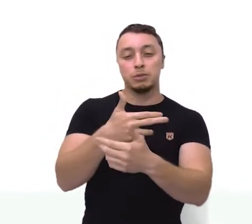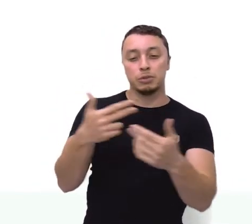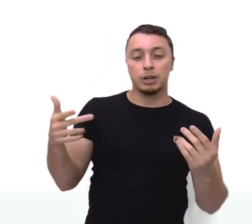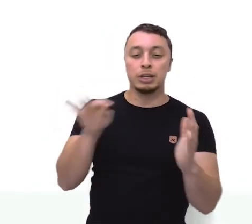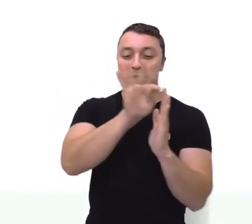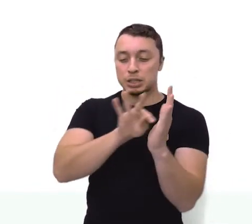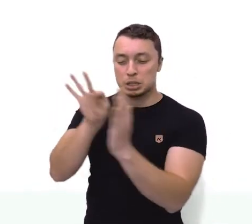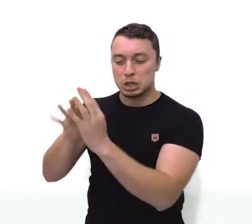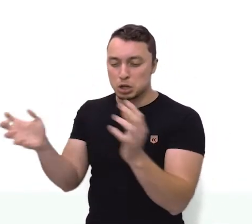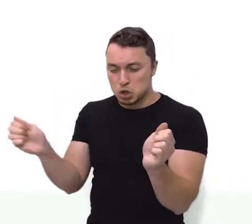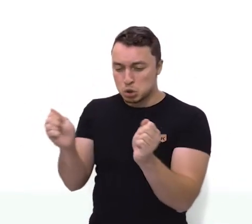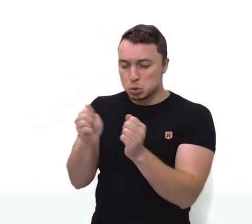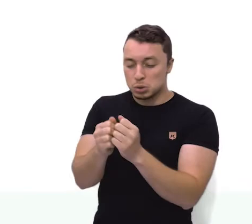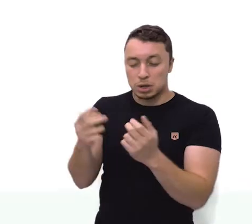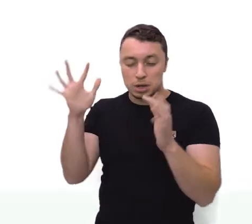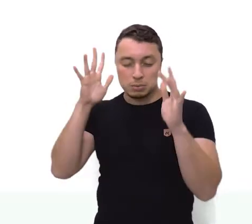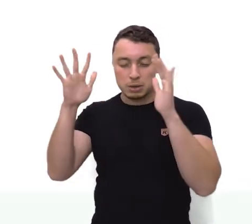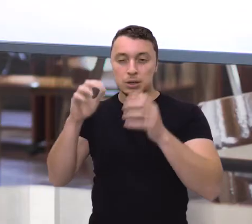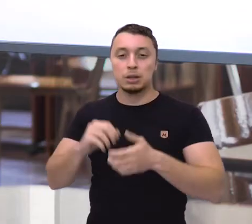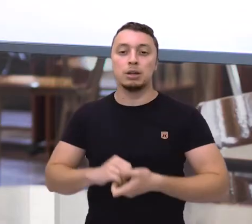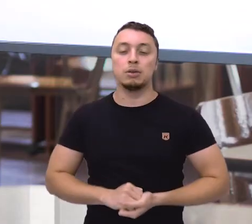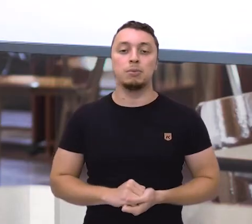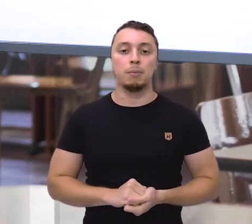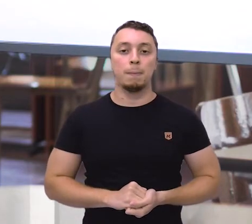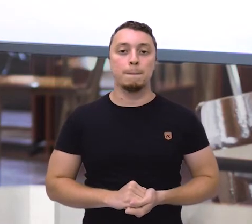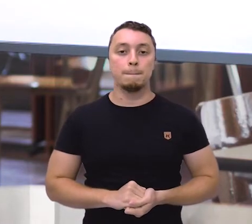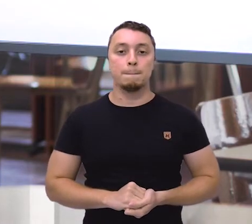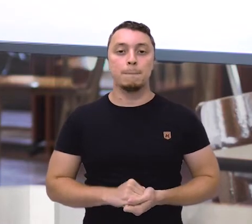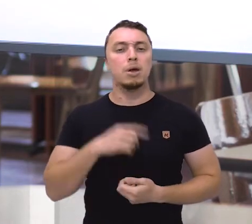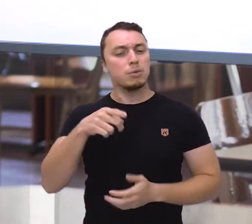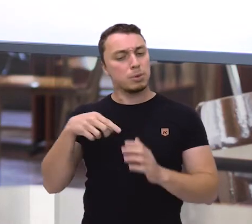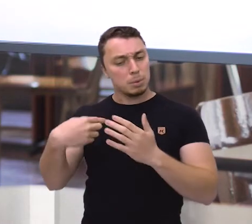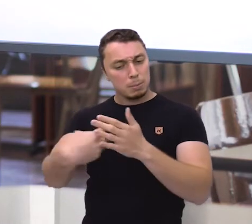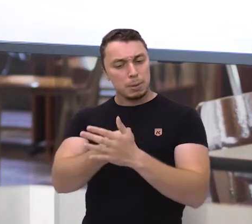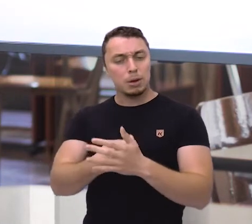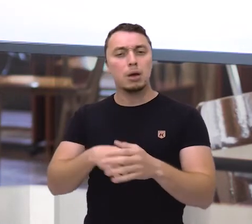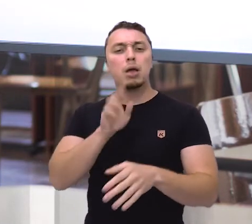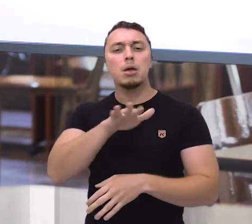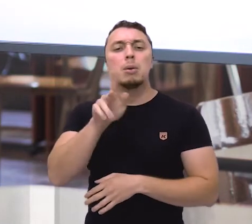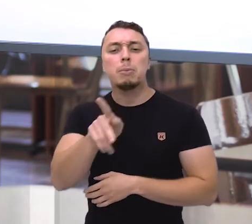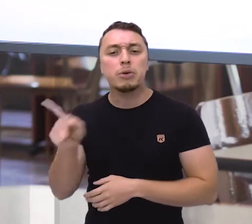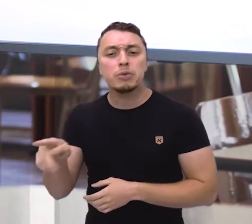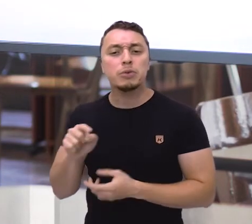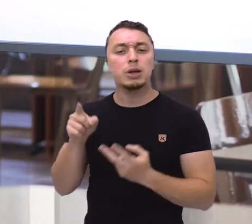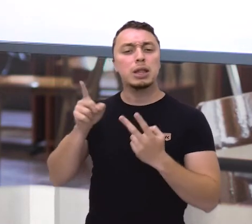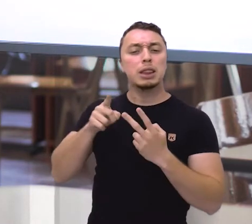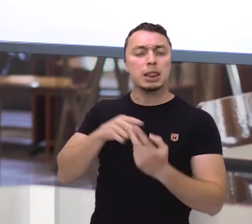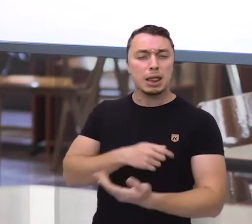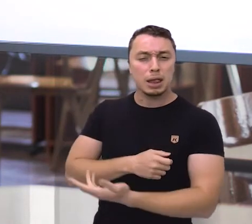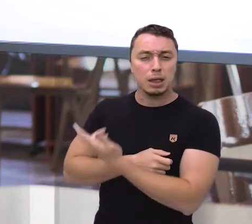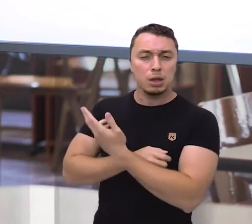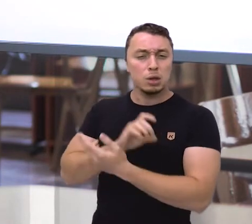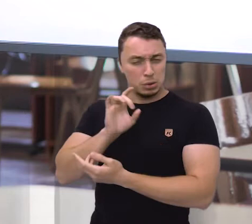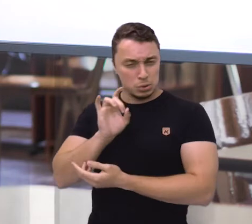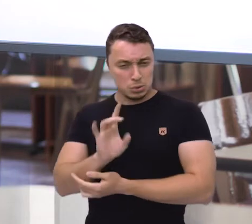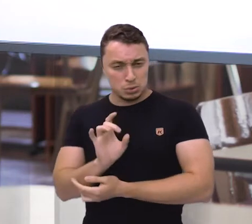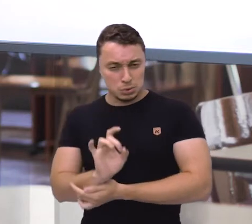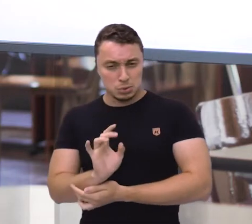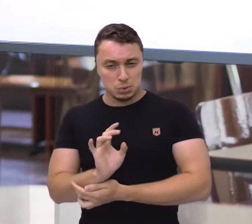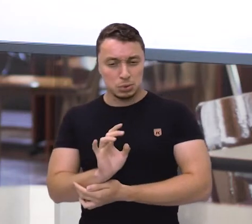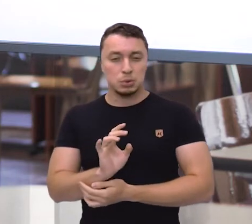sons, enfim, produzindo uma teia de conhecimento. Aí você me pergunta, professora, o hipertexto só trata